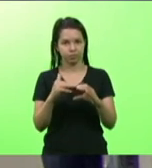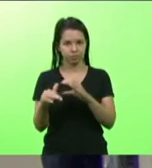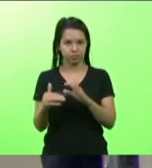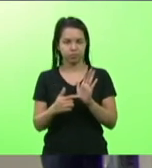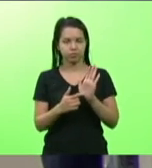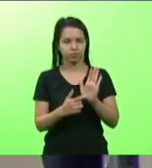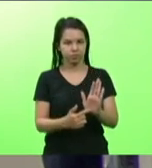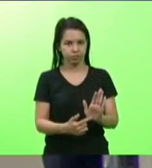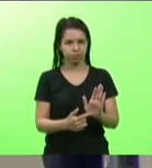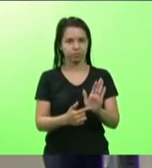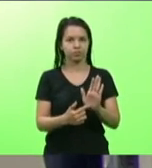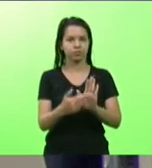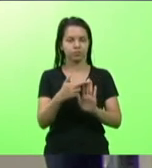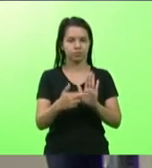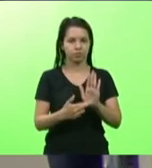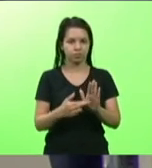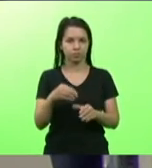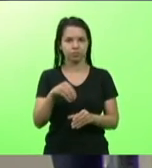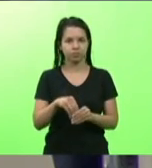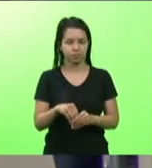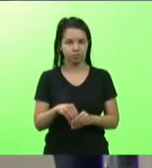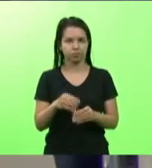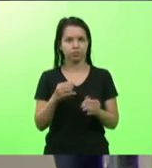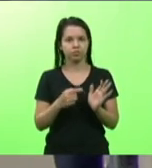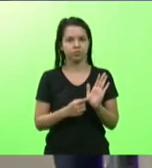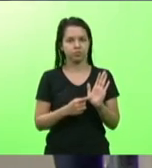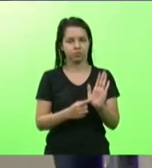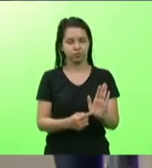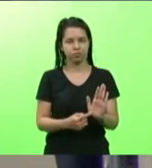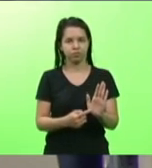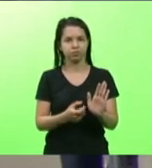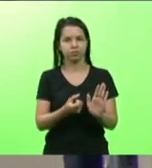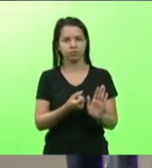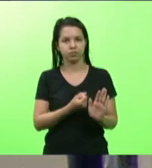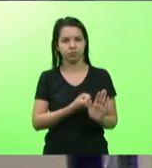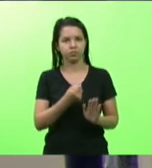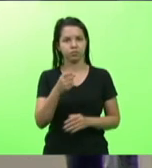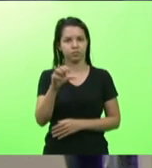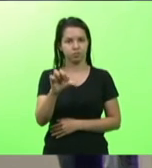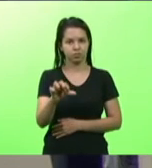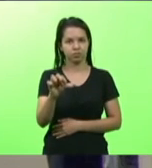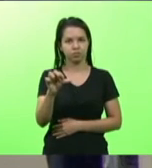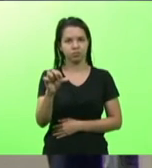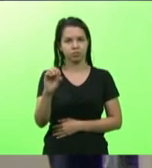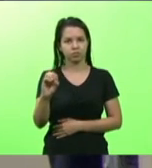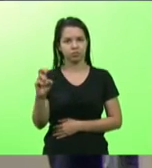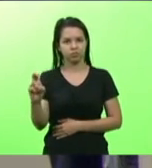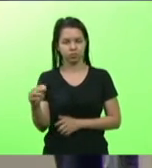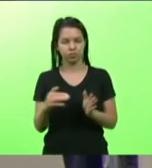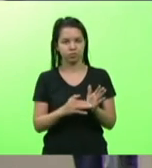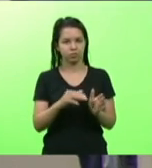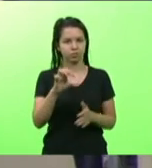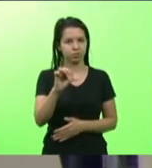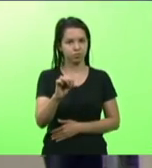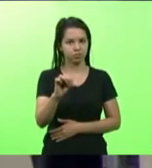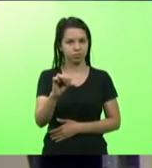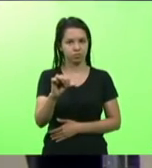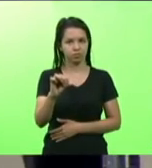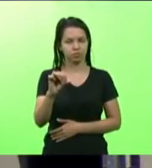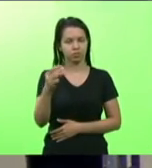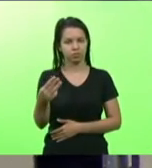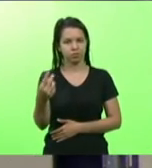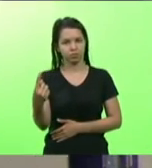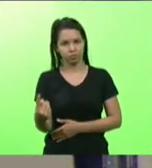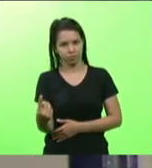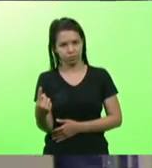aos destinatários conforme determina o Regimento Interno as seguintes indicações indicações 905 a931